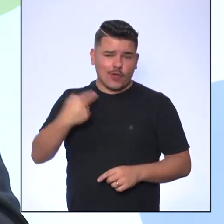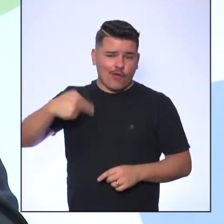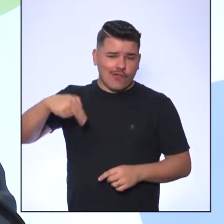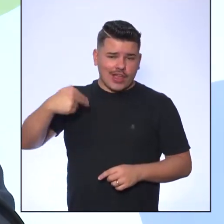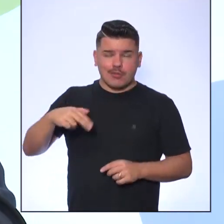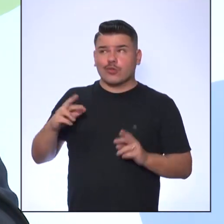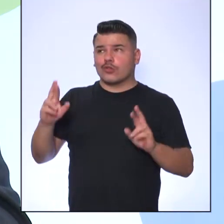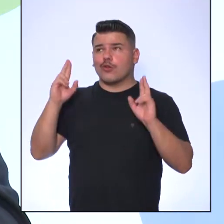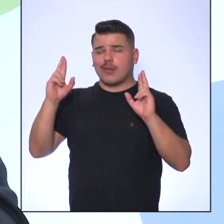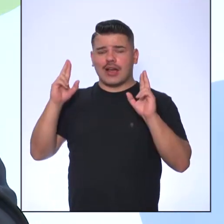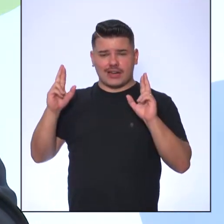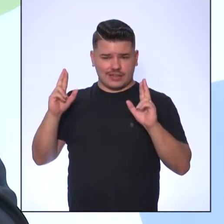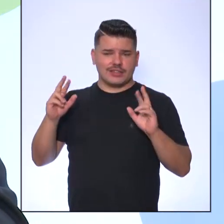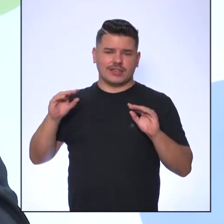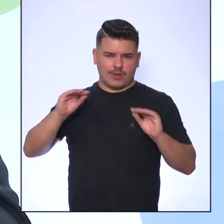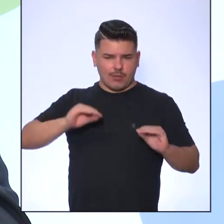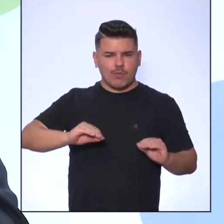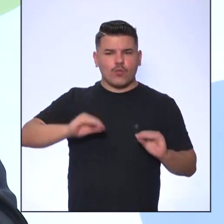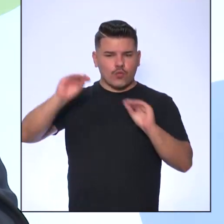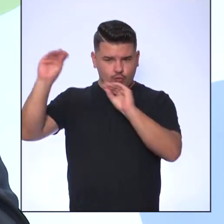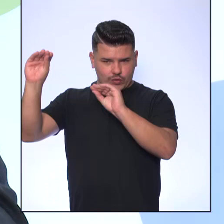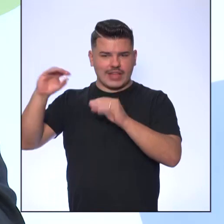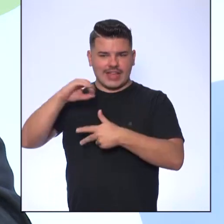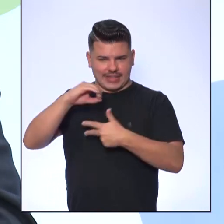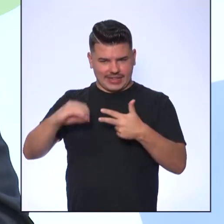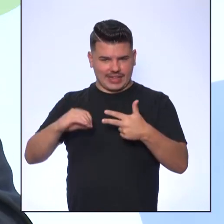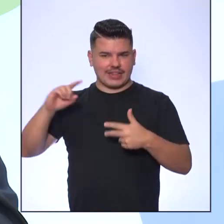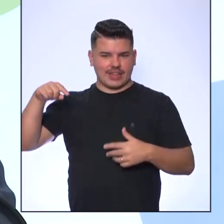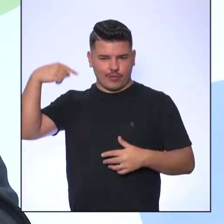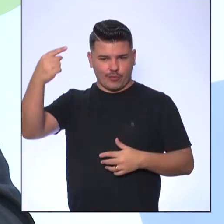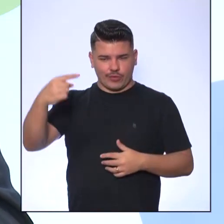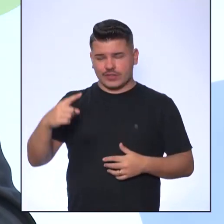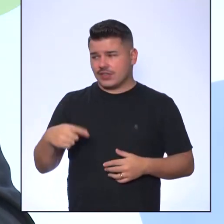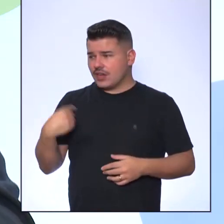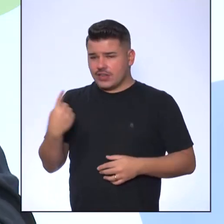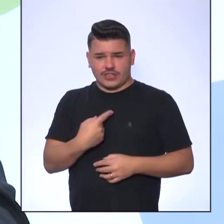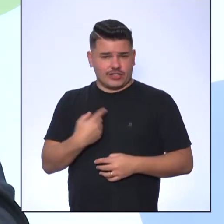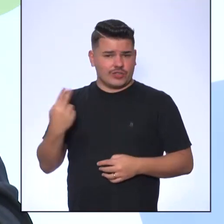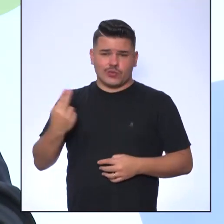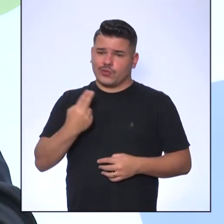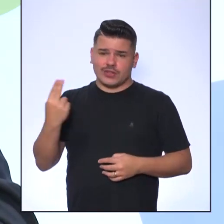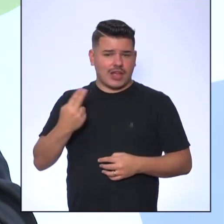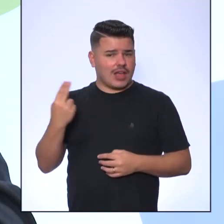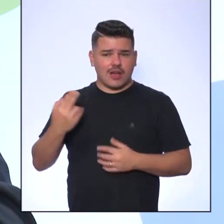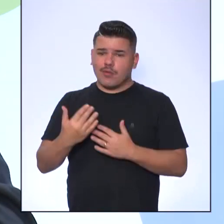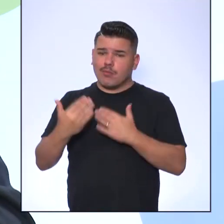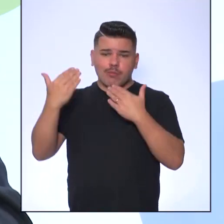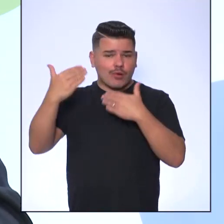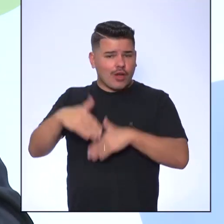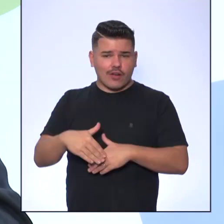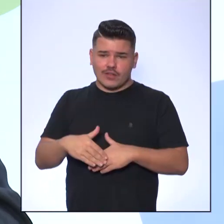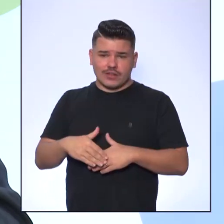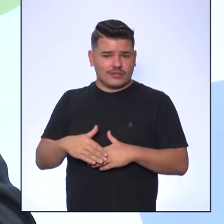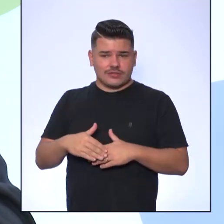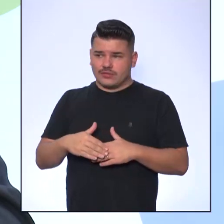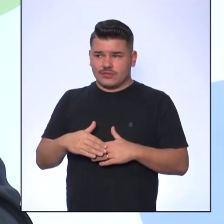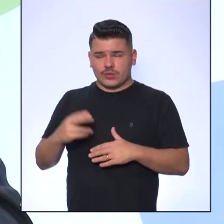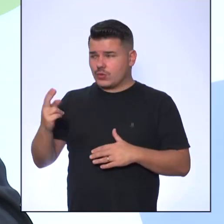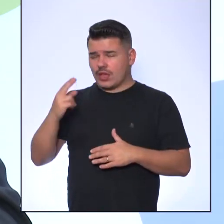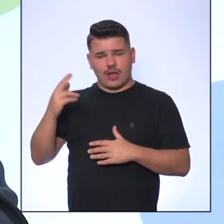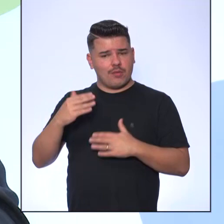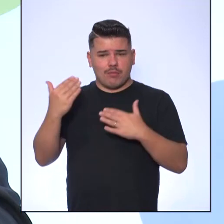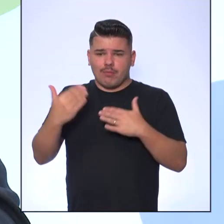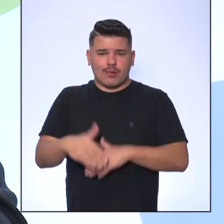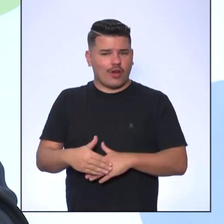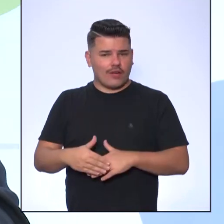Deus quiser vai ser adiado mais para frente, nós não poderíamos ter o Enem nas mesmas condições.